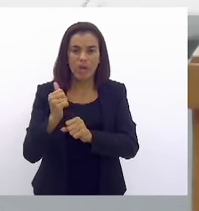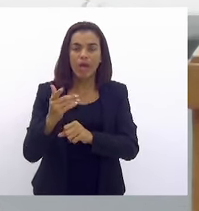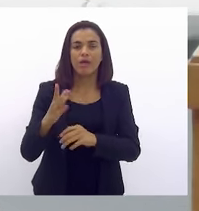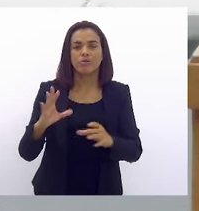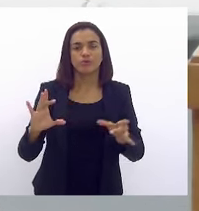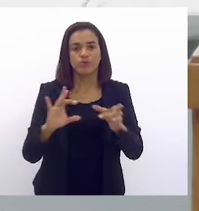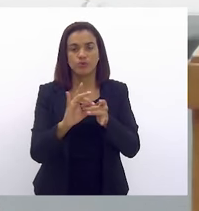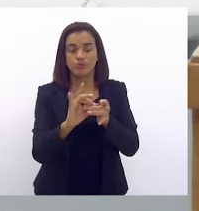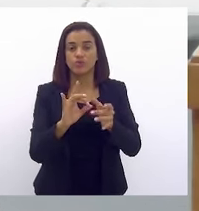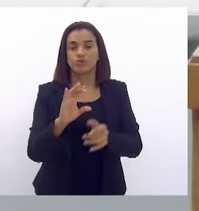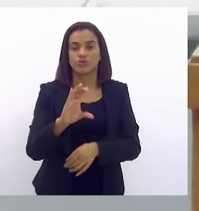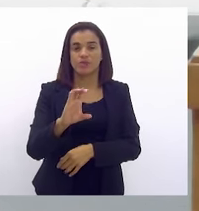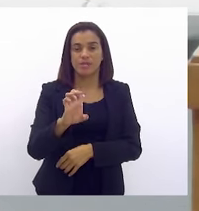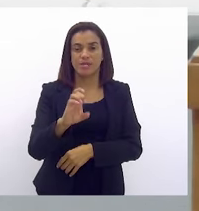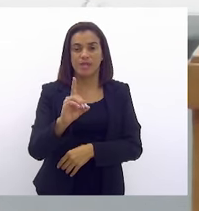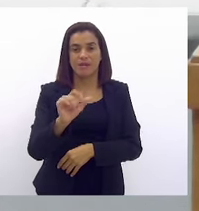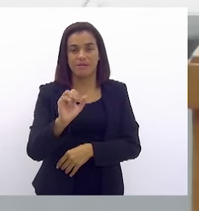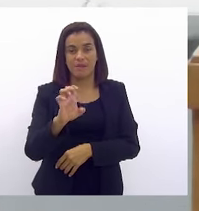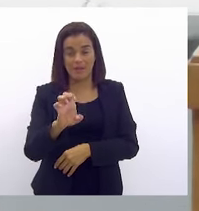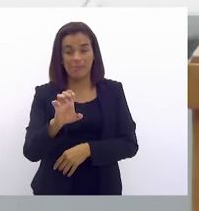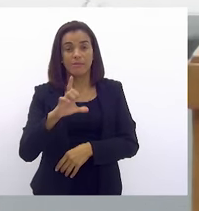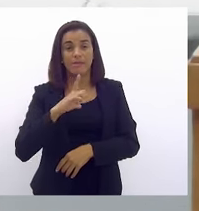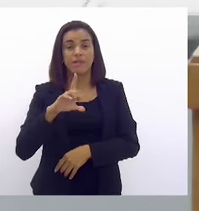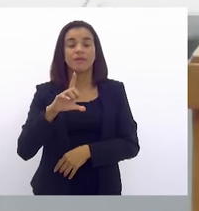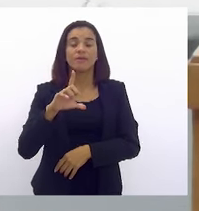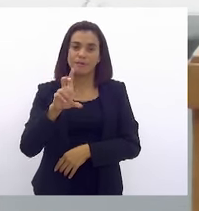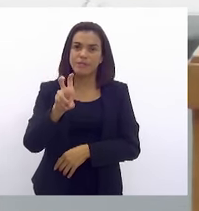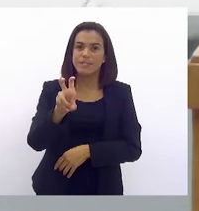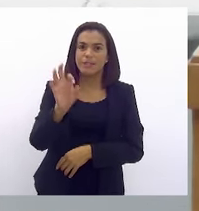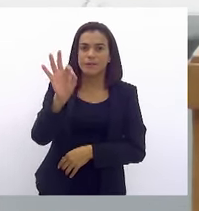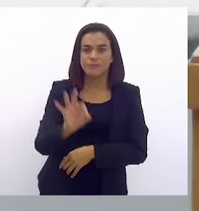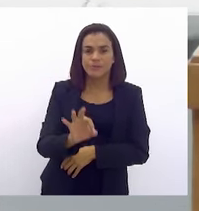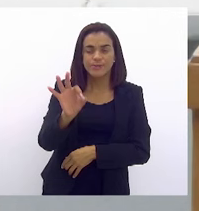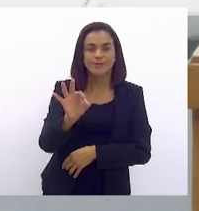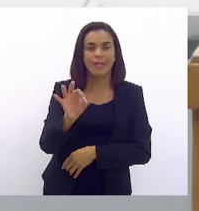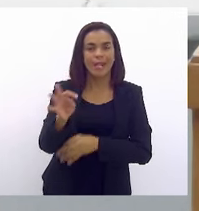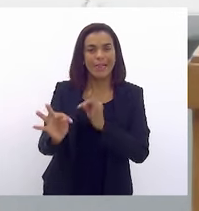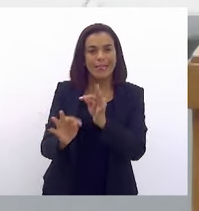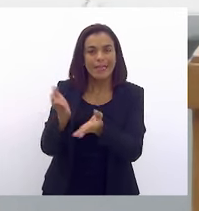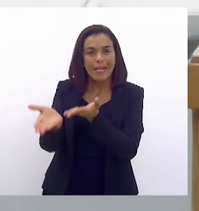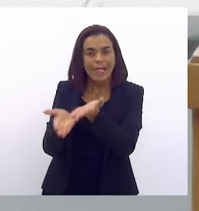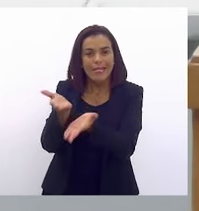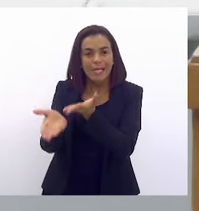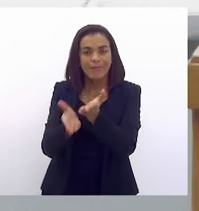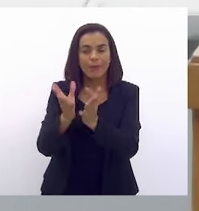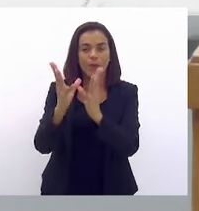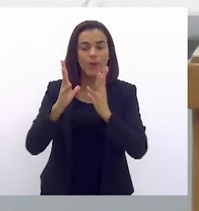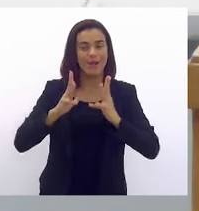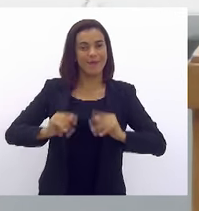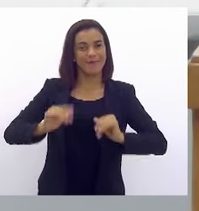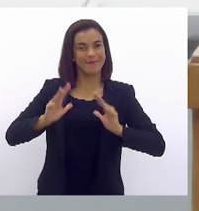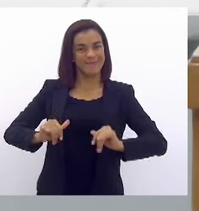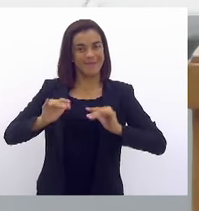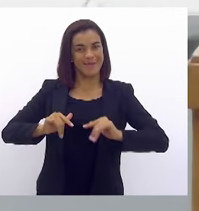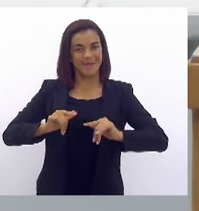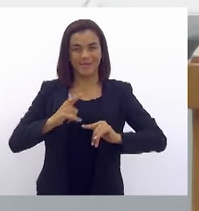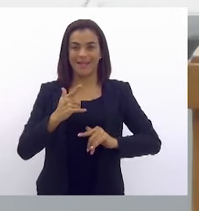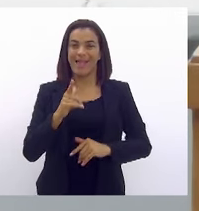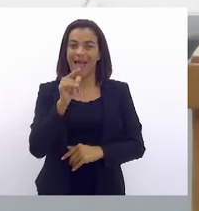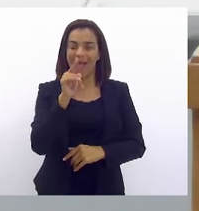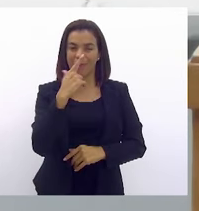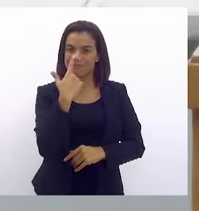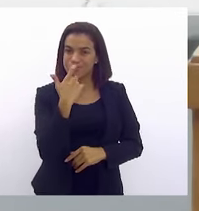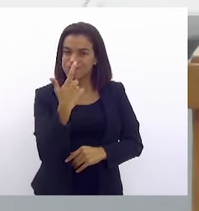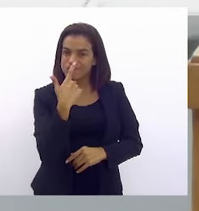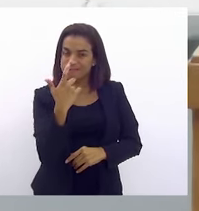SEDAI, tinha 5% de tratamento de rede de esgoto na cidade de Maricá, né? Isso